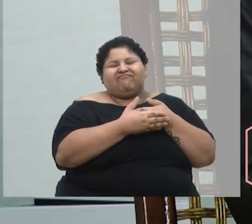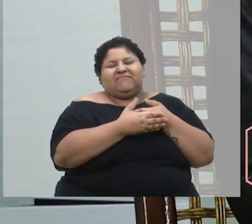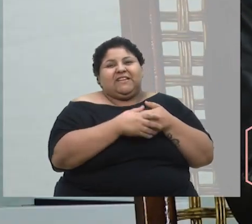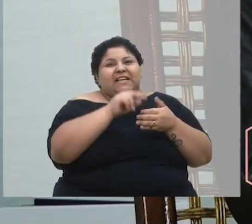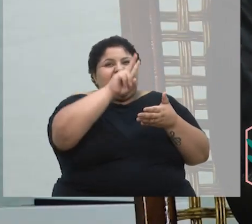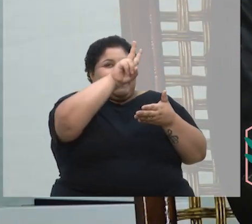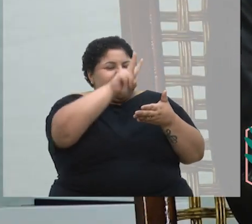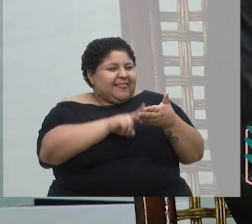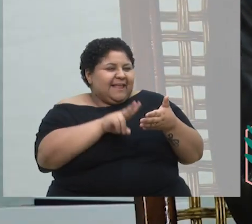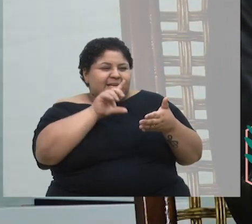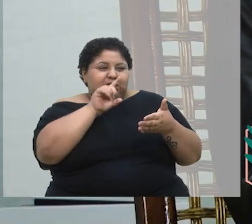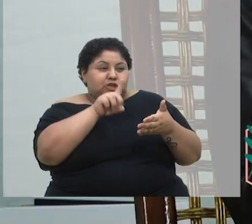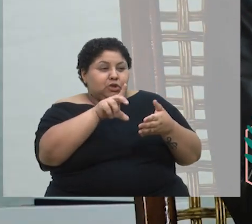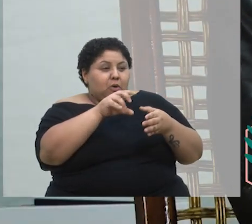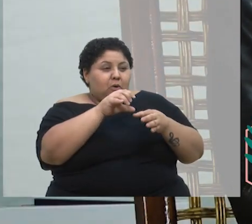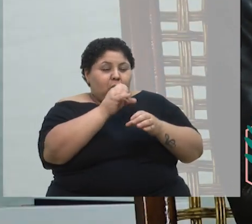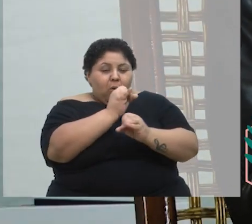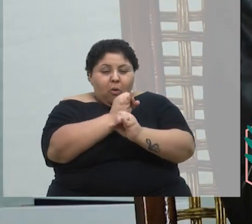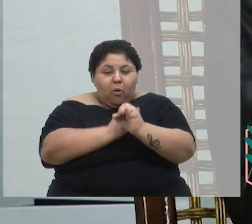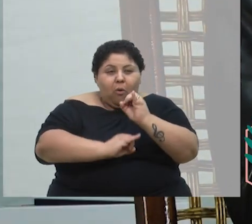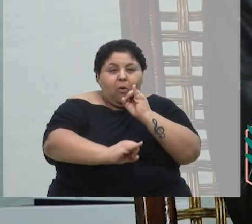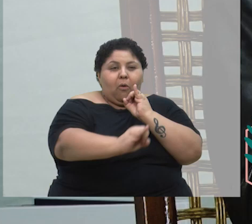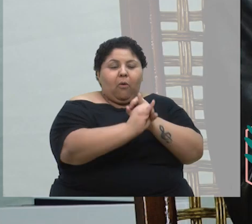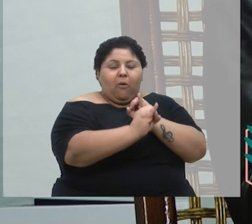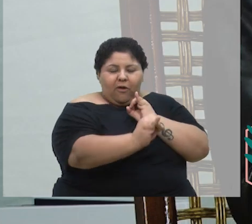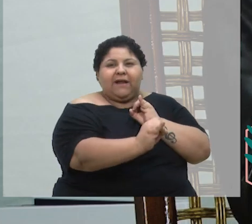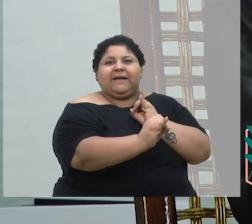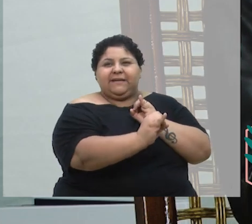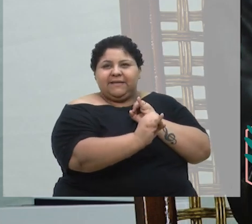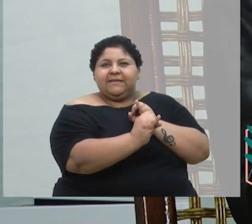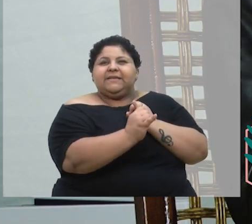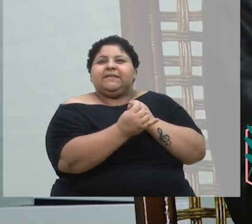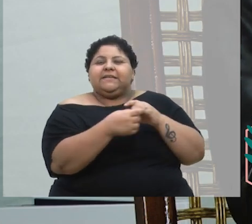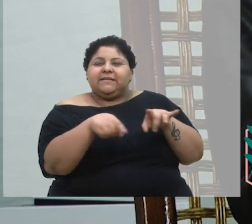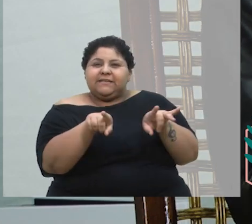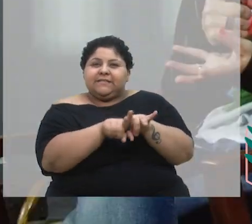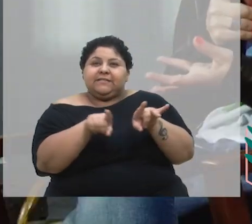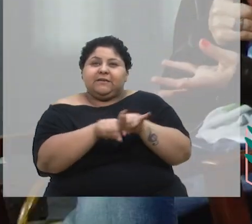muita gente lê online, né, e onde também